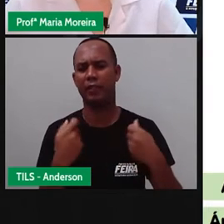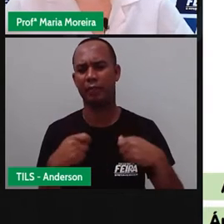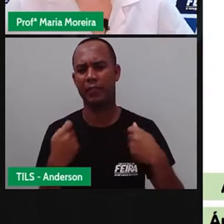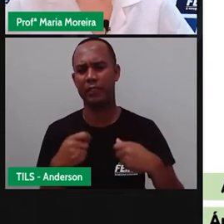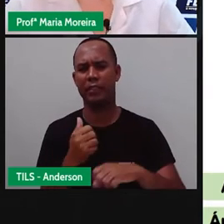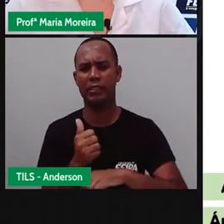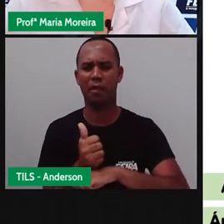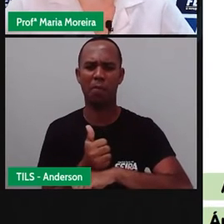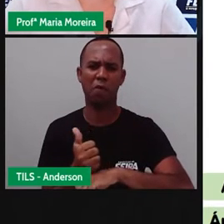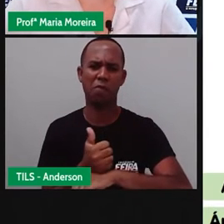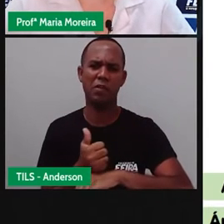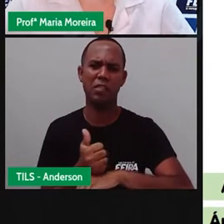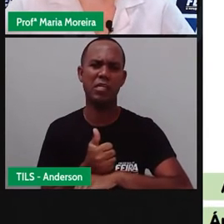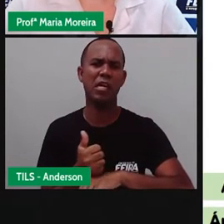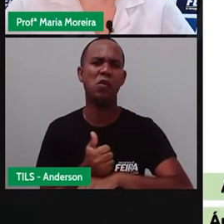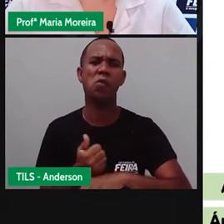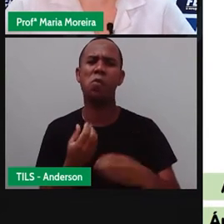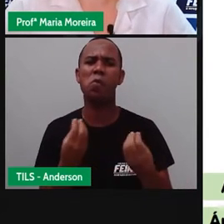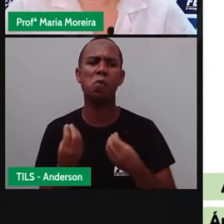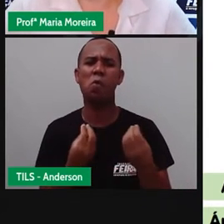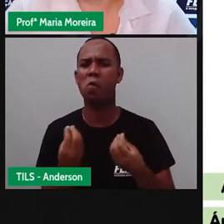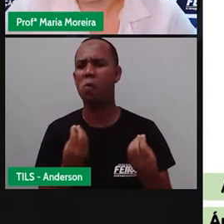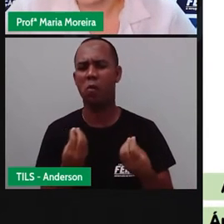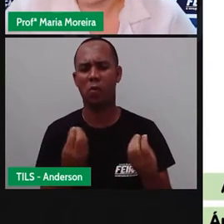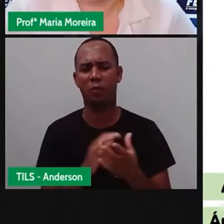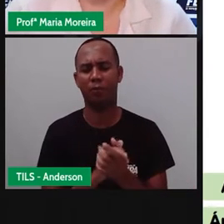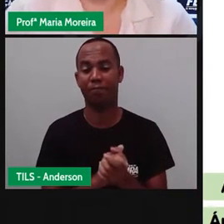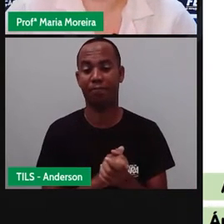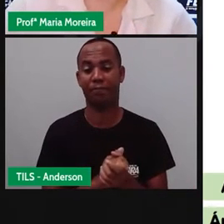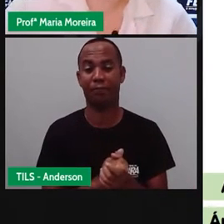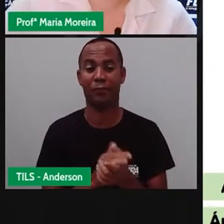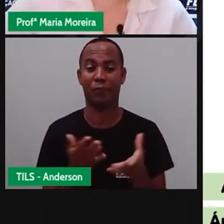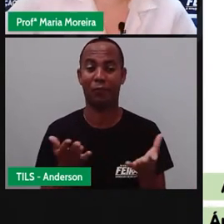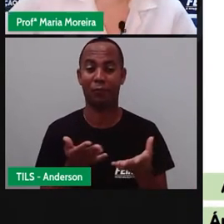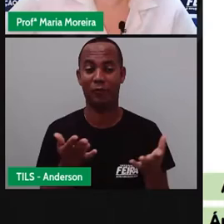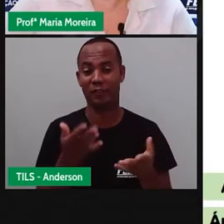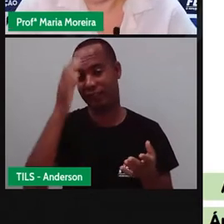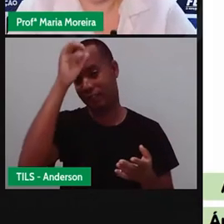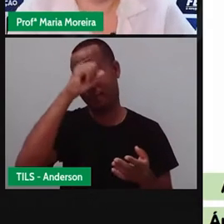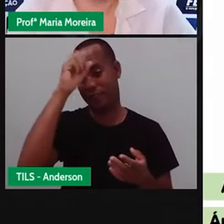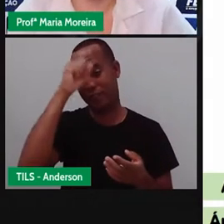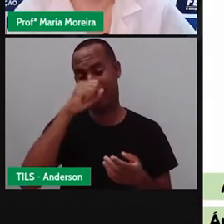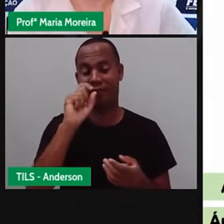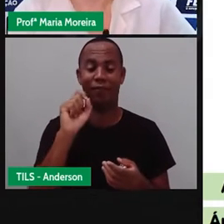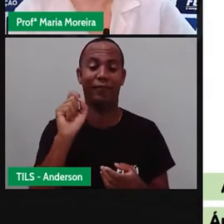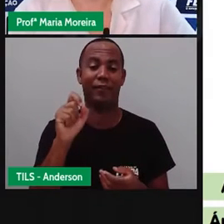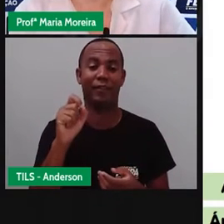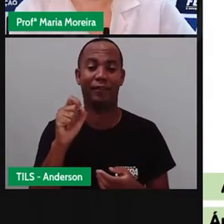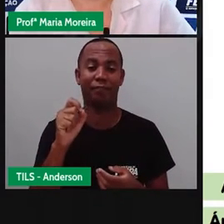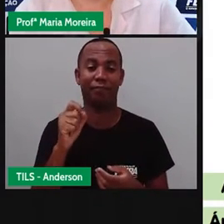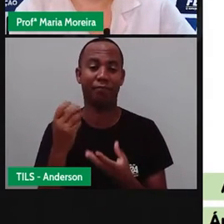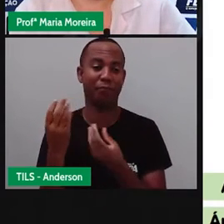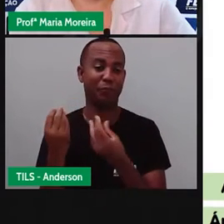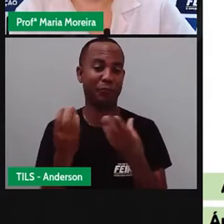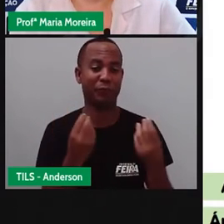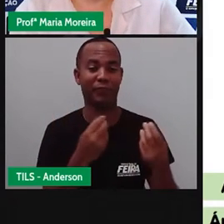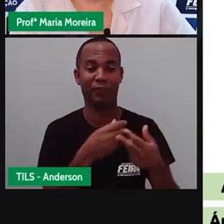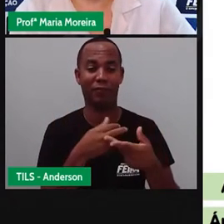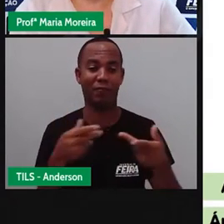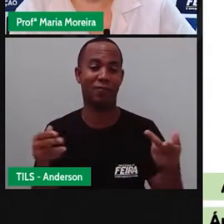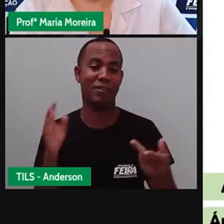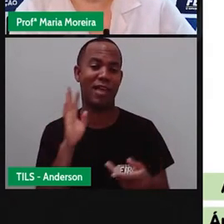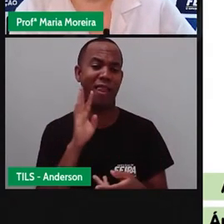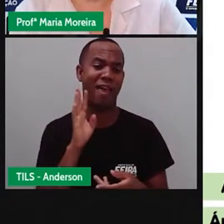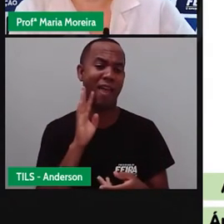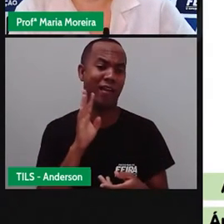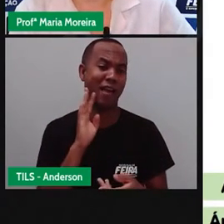Matemática aí e agora e será que usamos a primeiros hoje muita coisa bacana